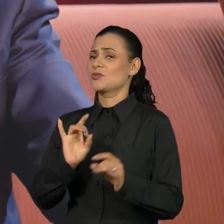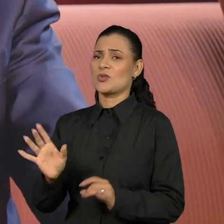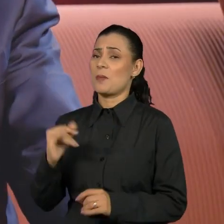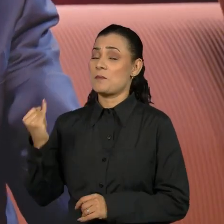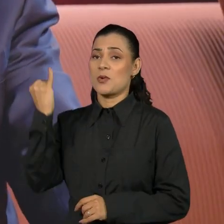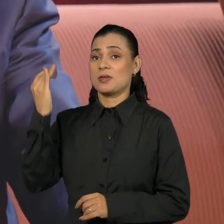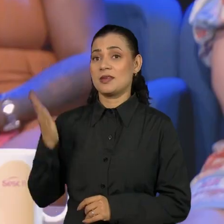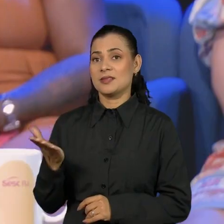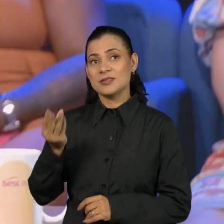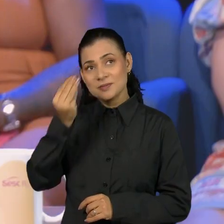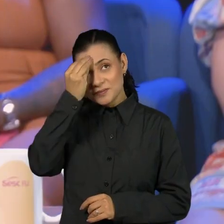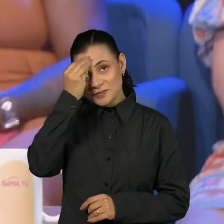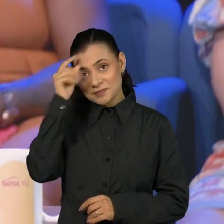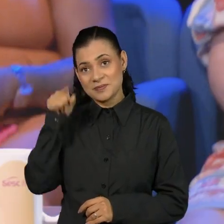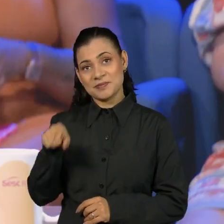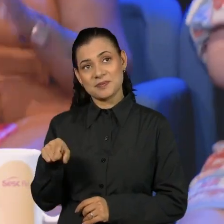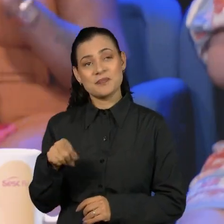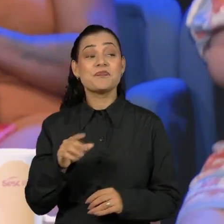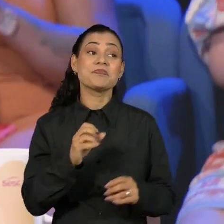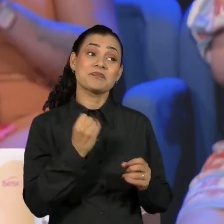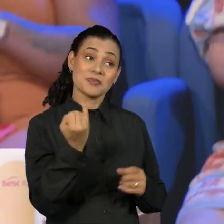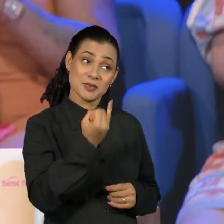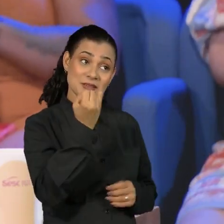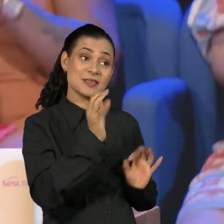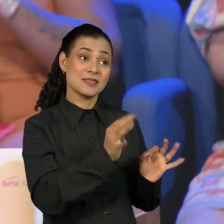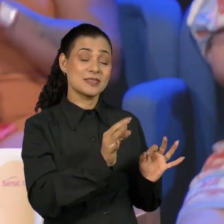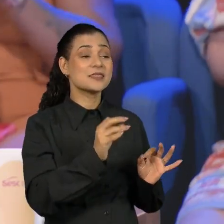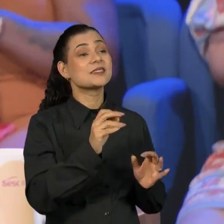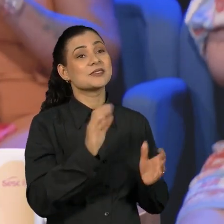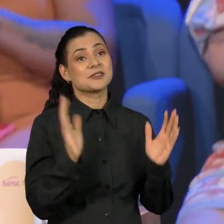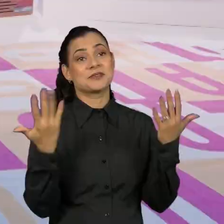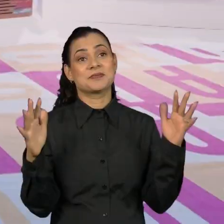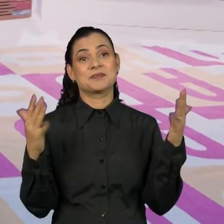é uma lição pra gente. Importante. Às vezes os pais, né?